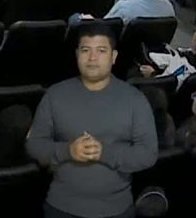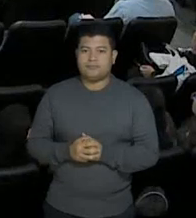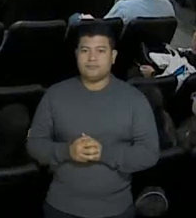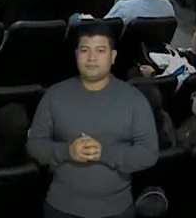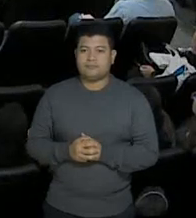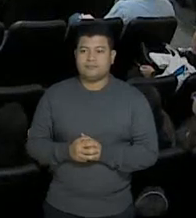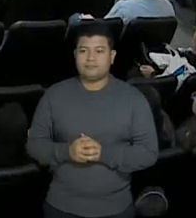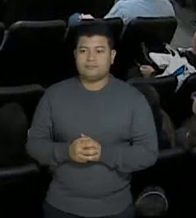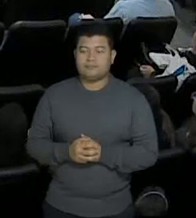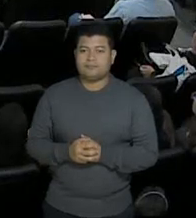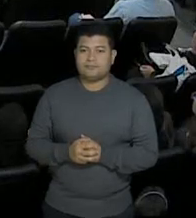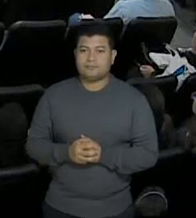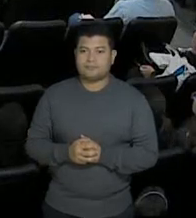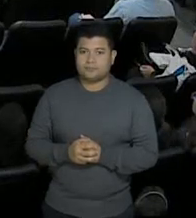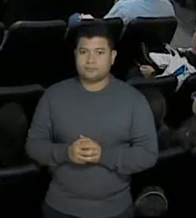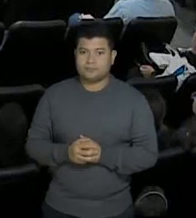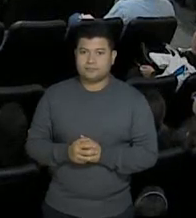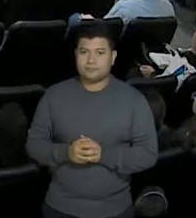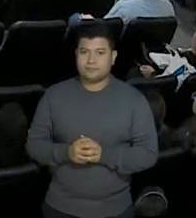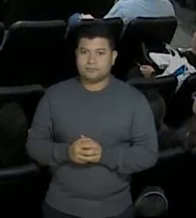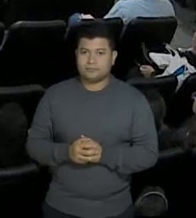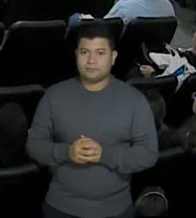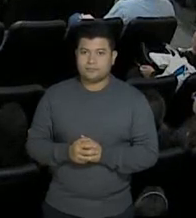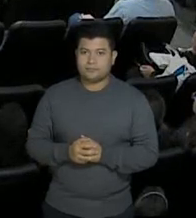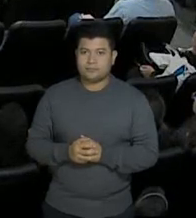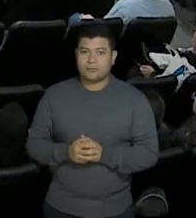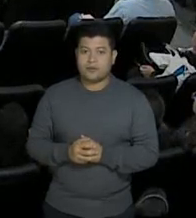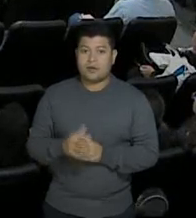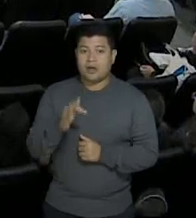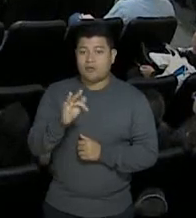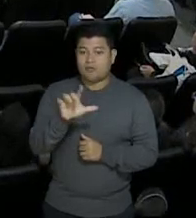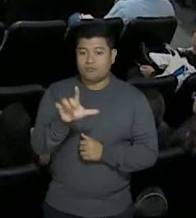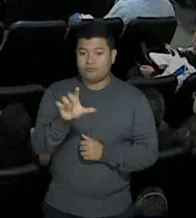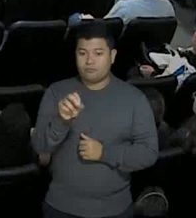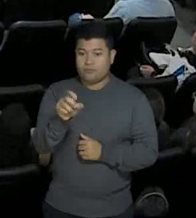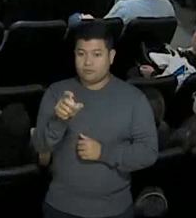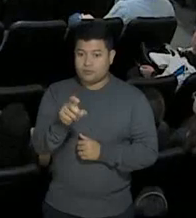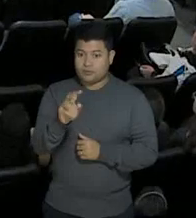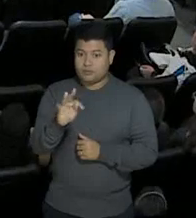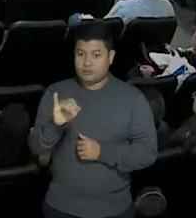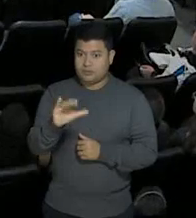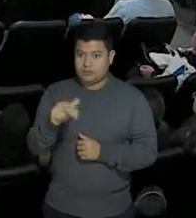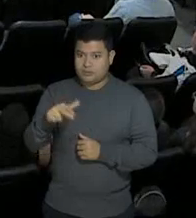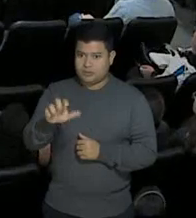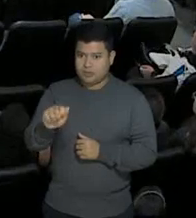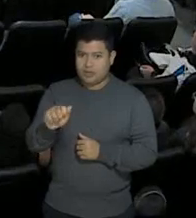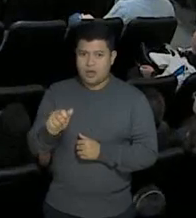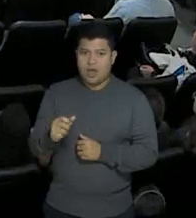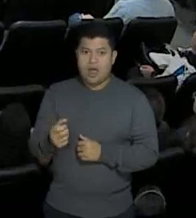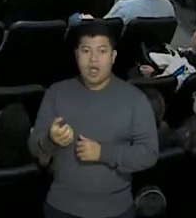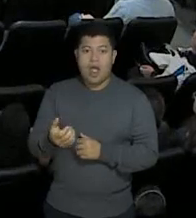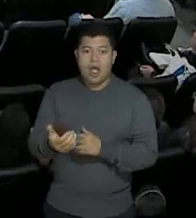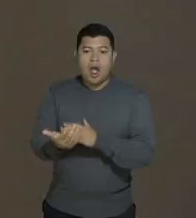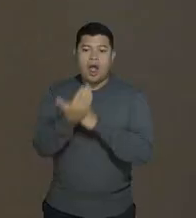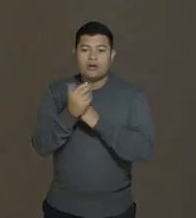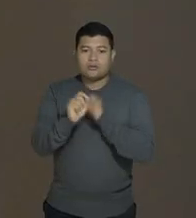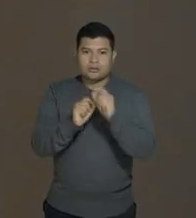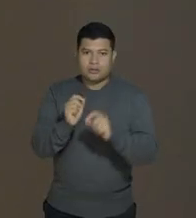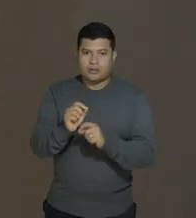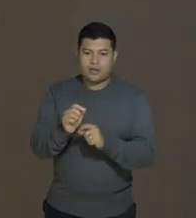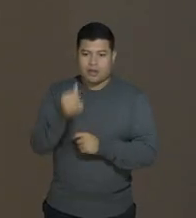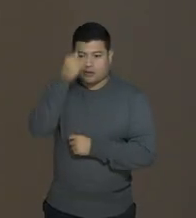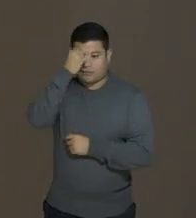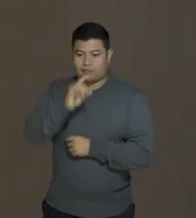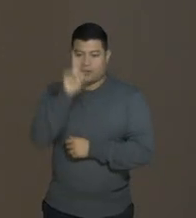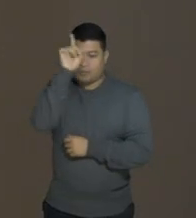Quem? A fluoxetina é um antidepressivo. Não faz efeito. Antigamente se usava muito